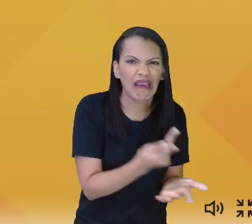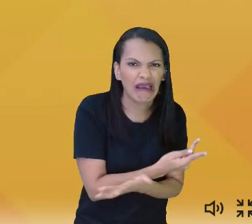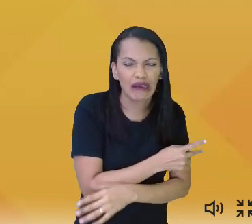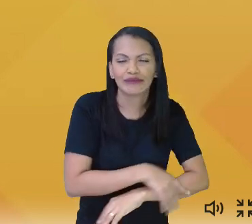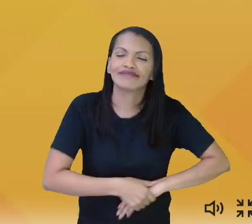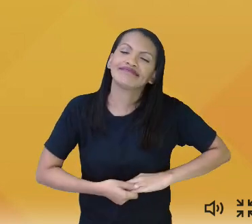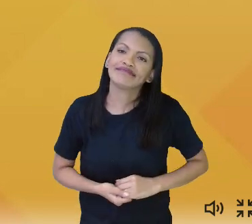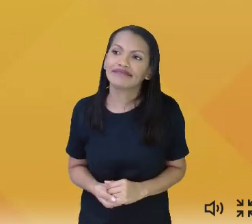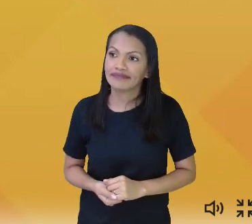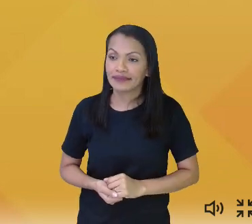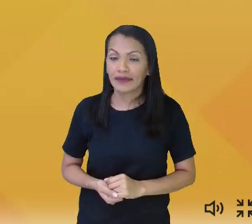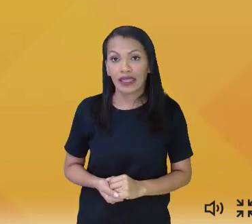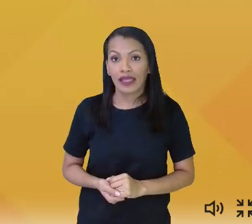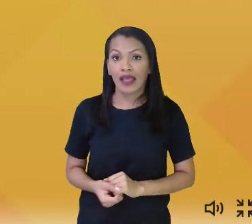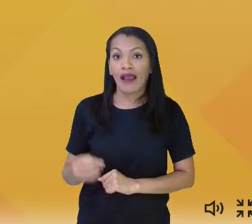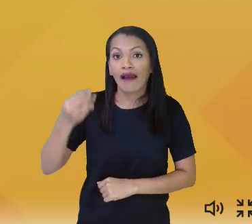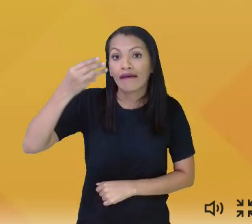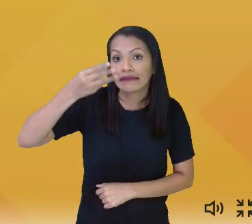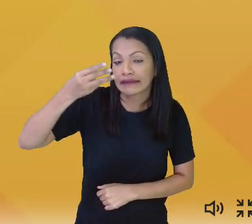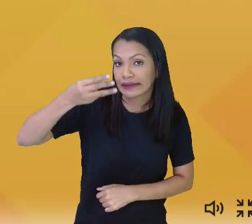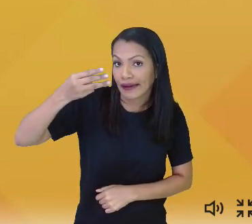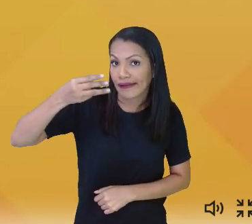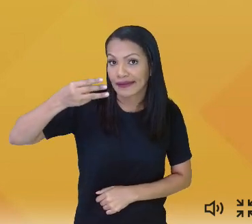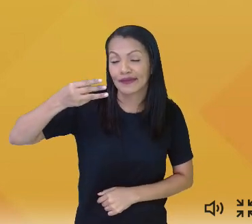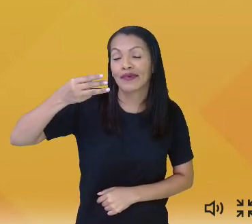Não. A terceira de cima.